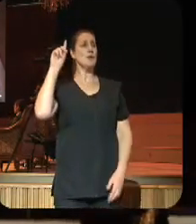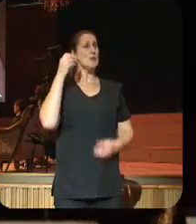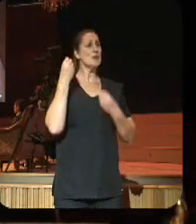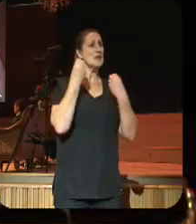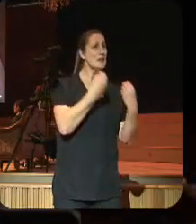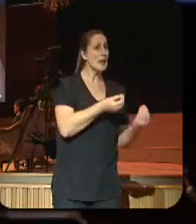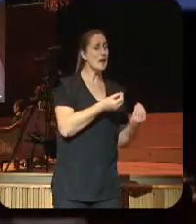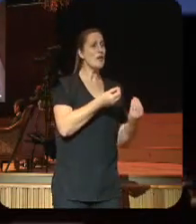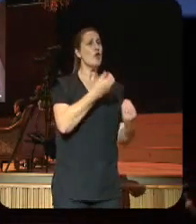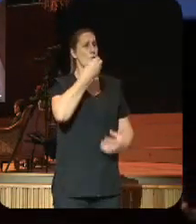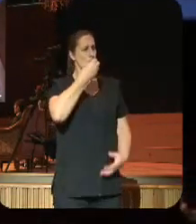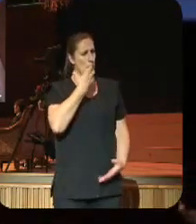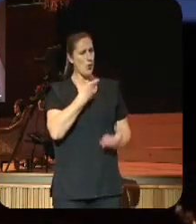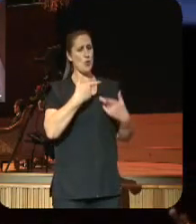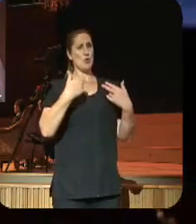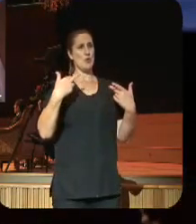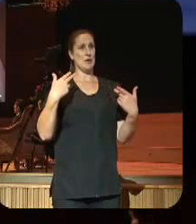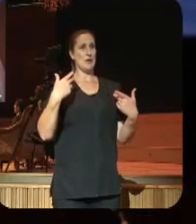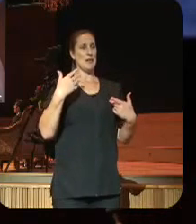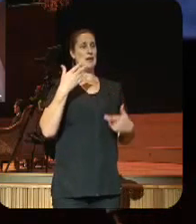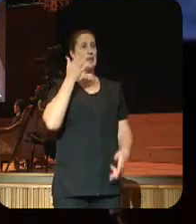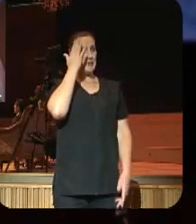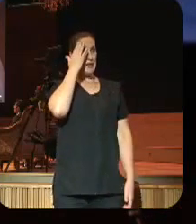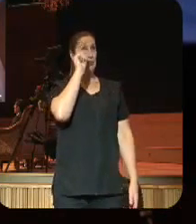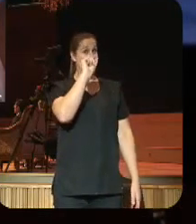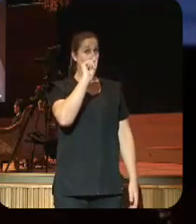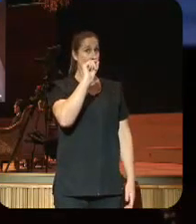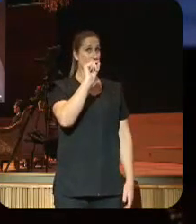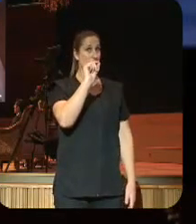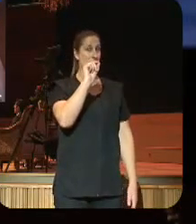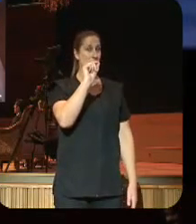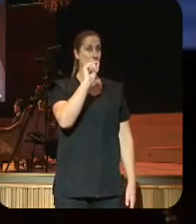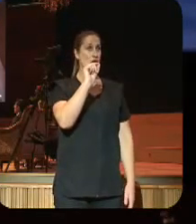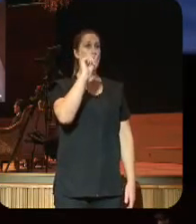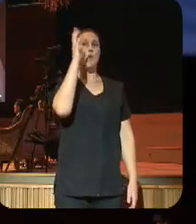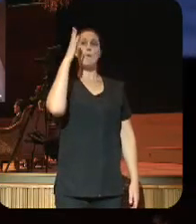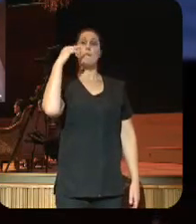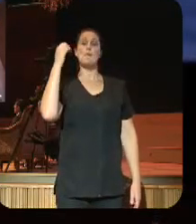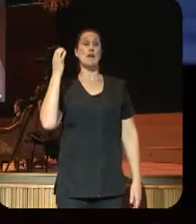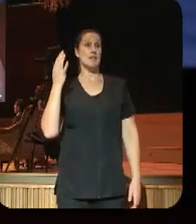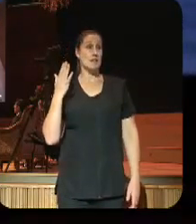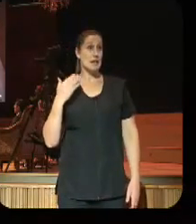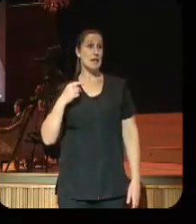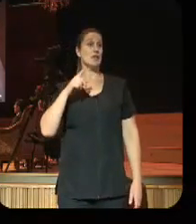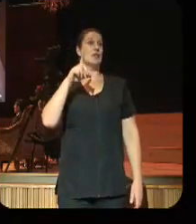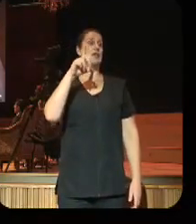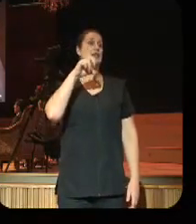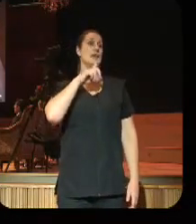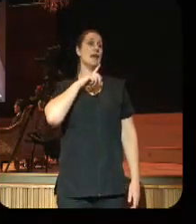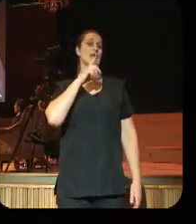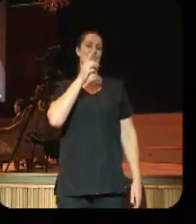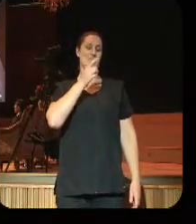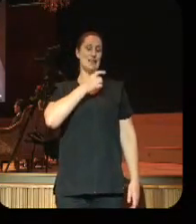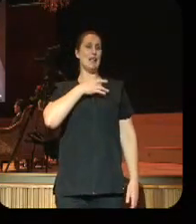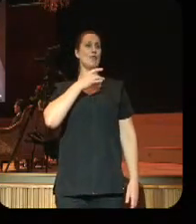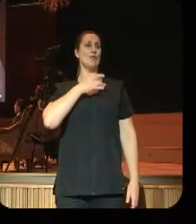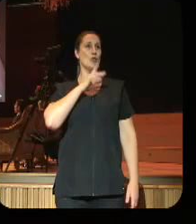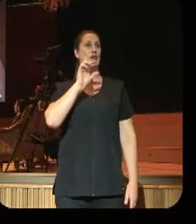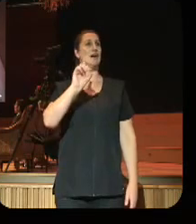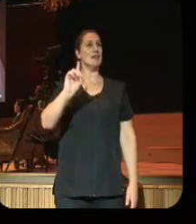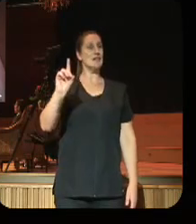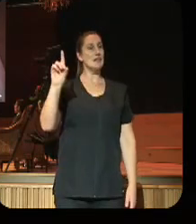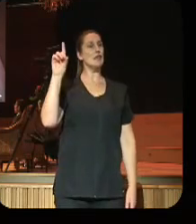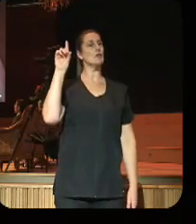colocou. Sabe qual é esse negócio bom? O brasileiro tem temor de Deus.